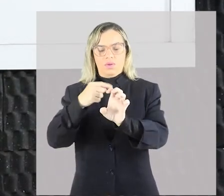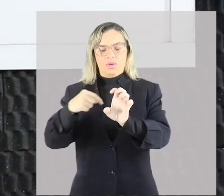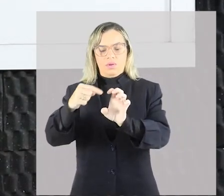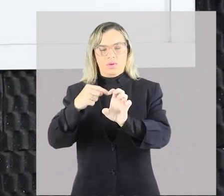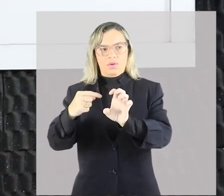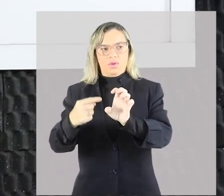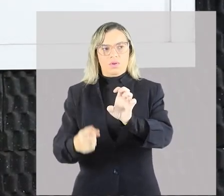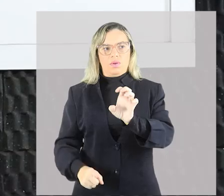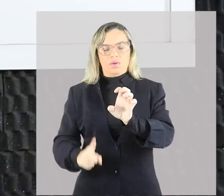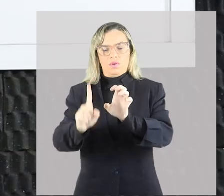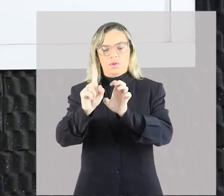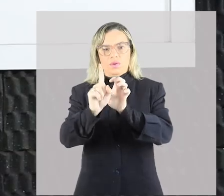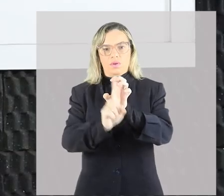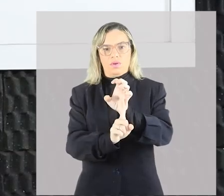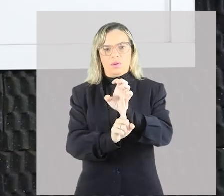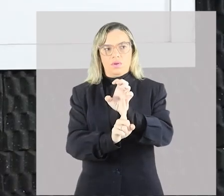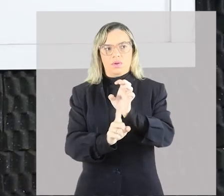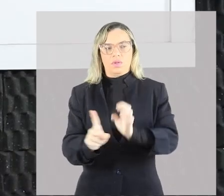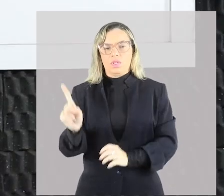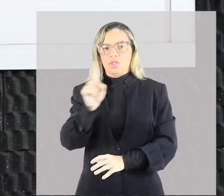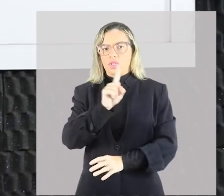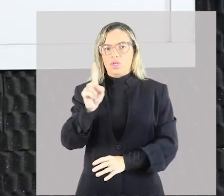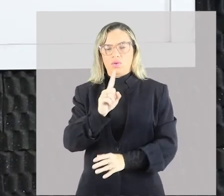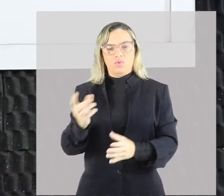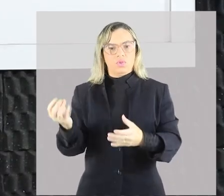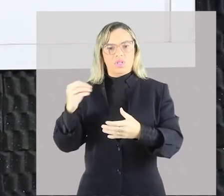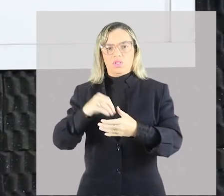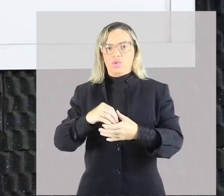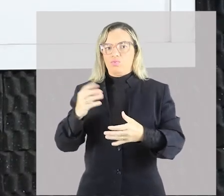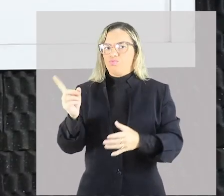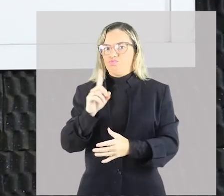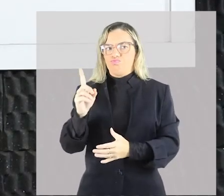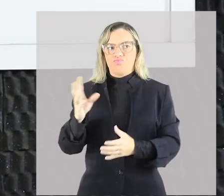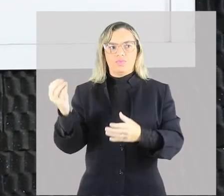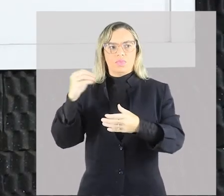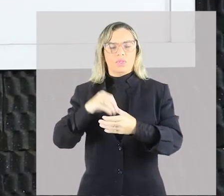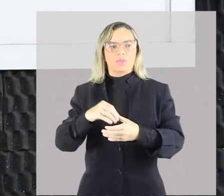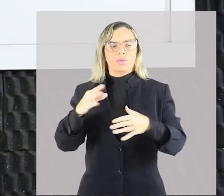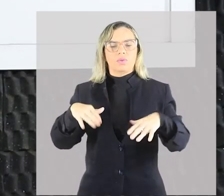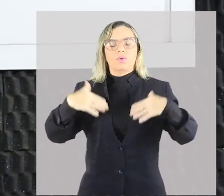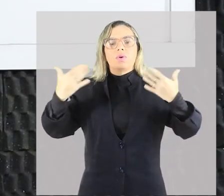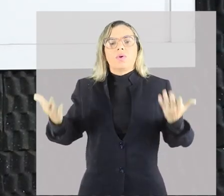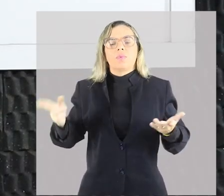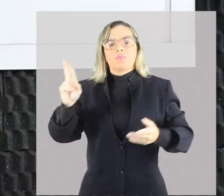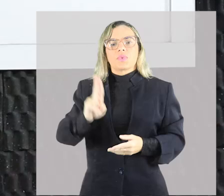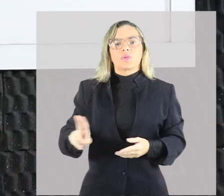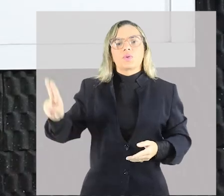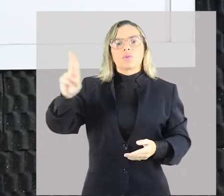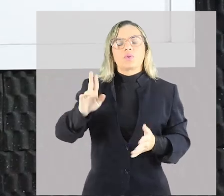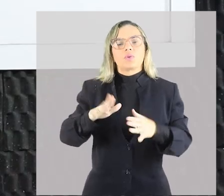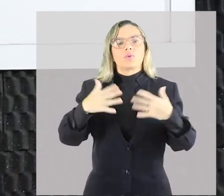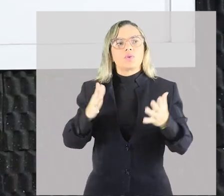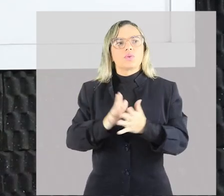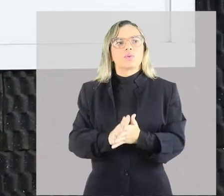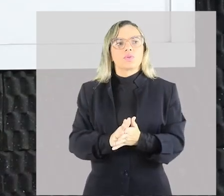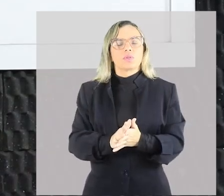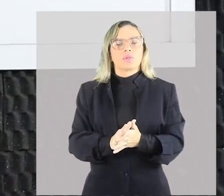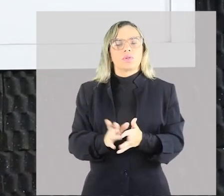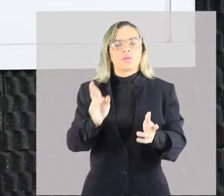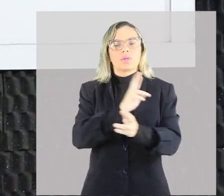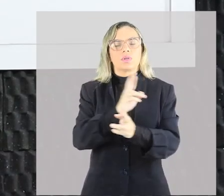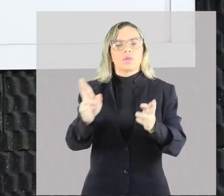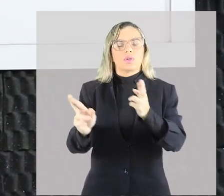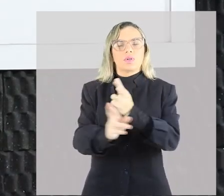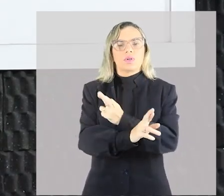a expressão não pertence. Sim, professor, quando é que eu uso essa relação? Essa relação,